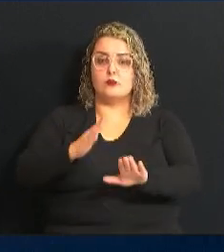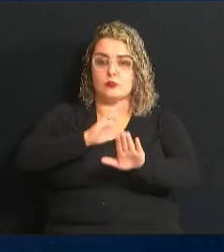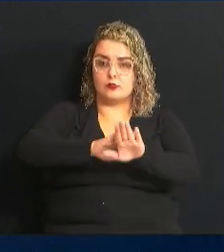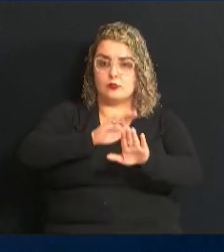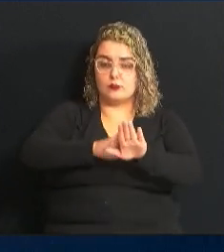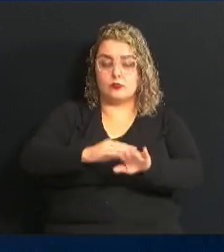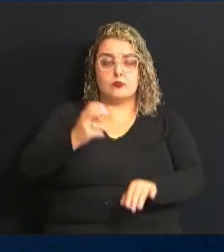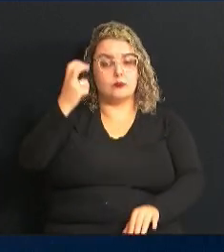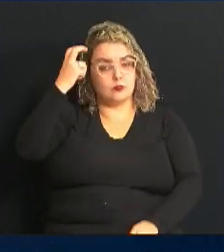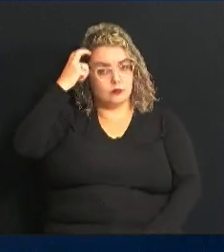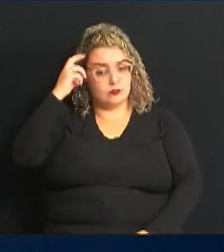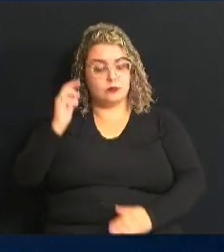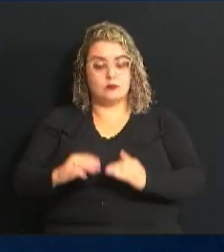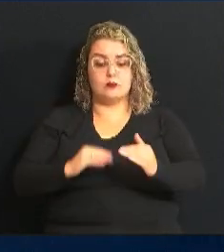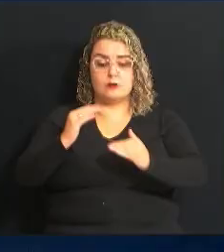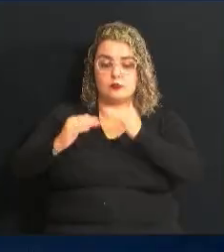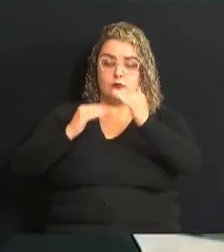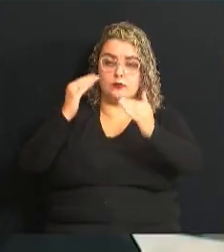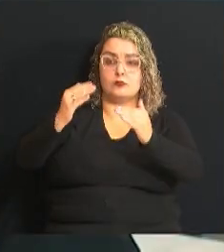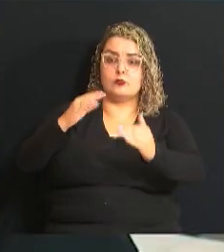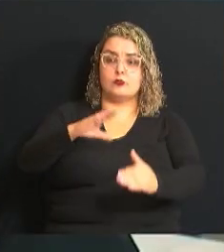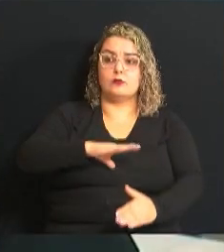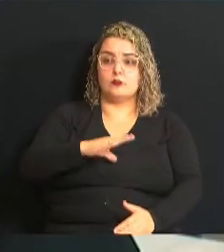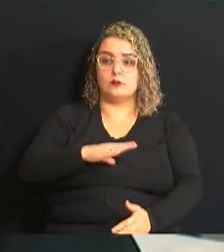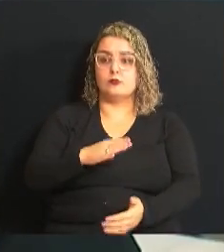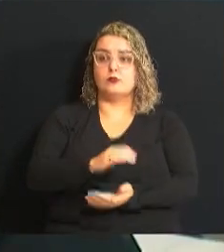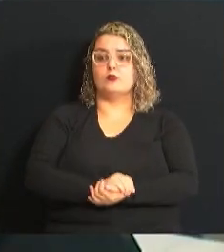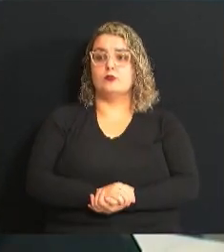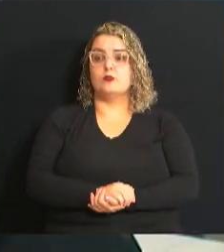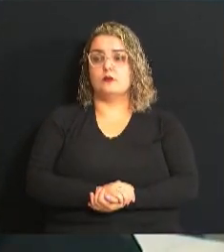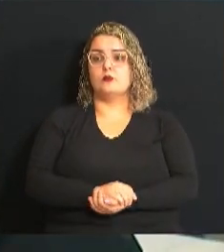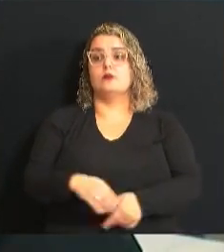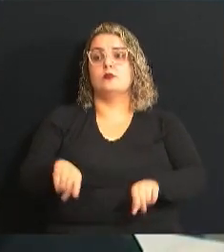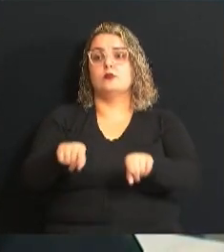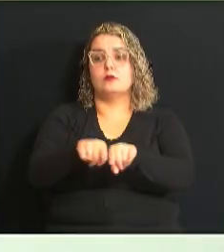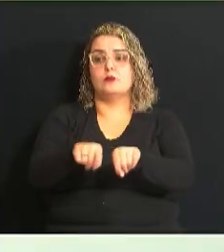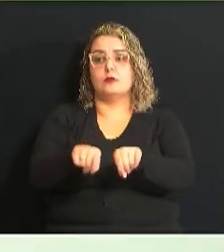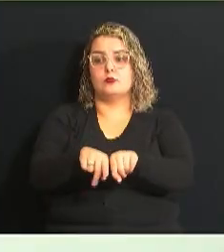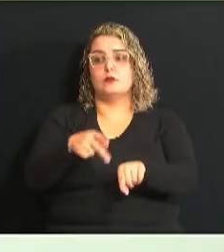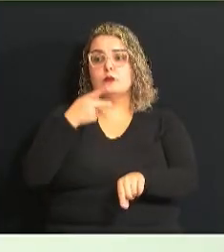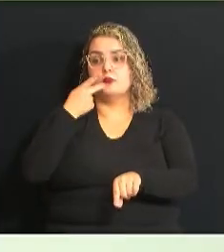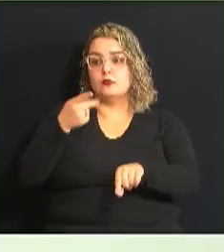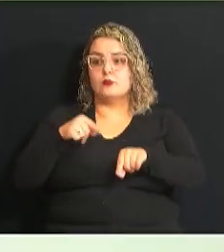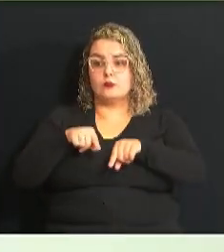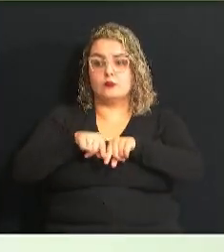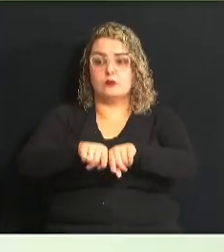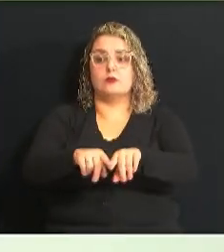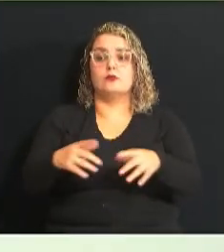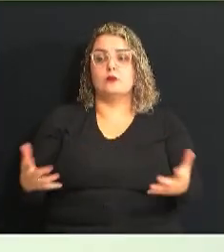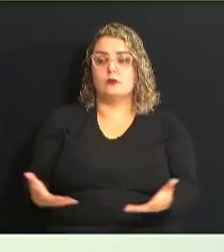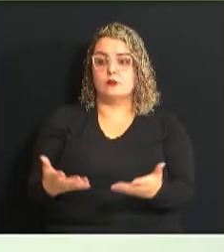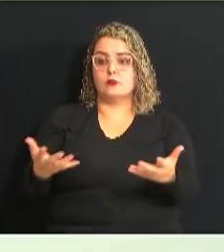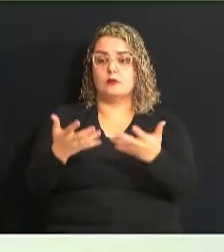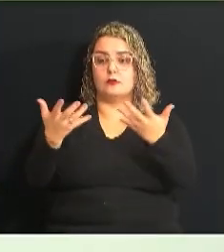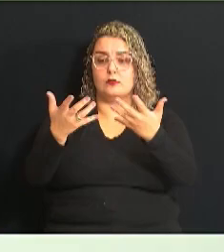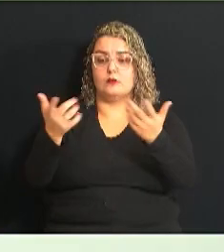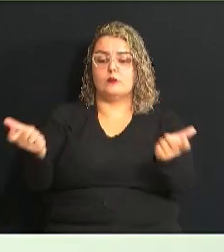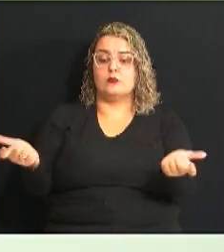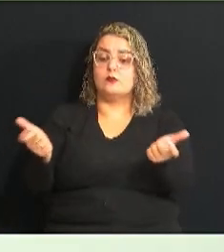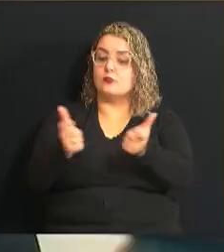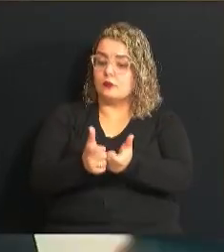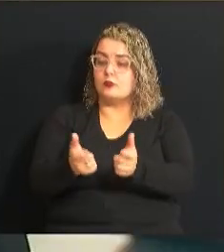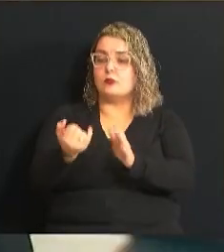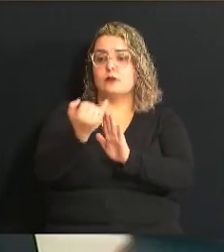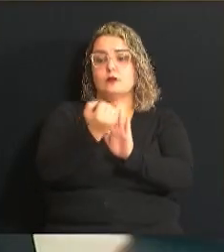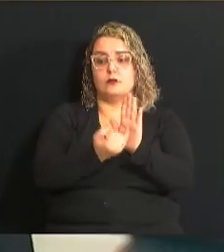culturais desenvolvidas pelos munícipes. Ele também comentou que a parceria contribui para a redução dos